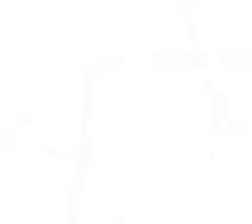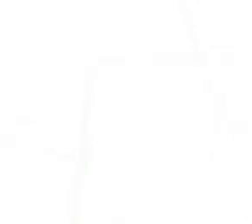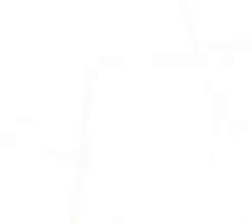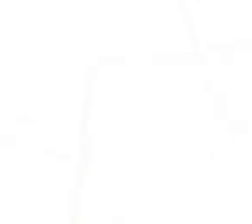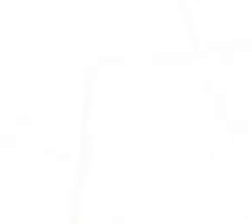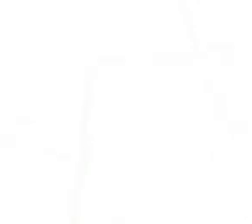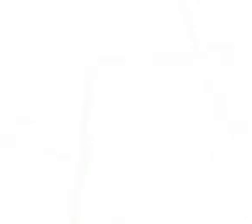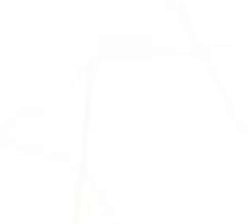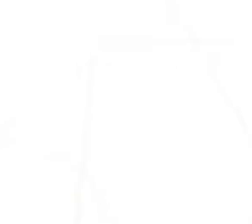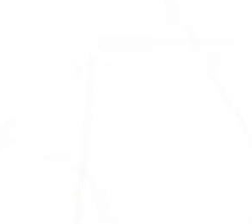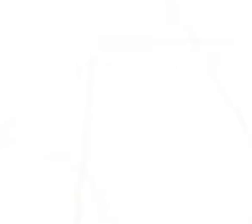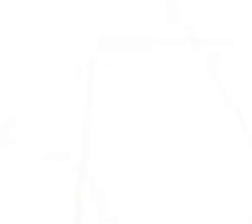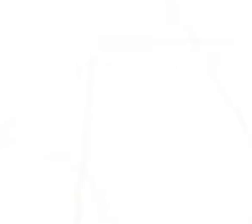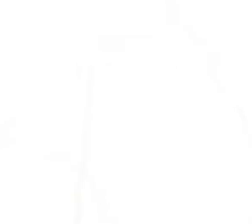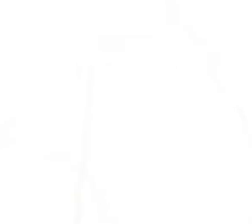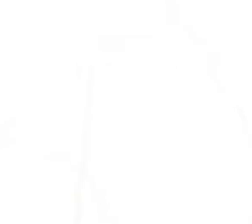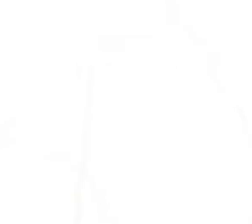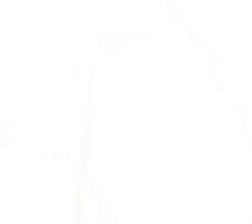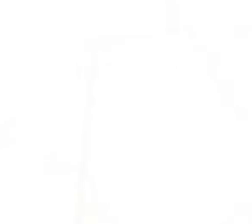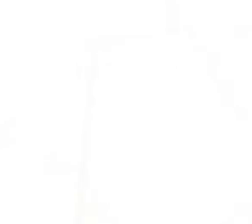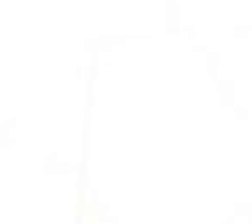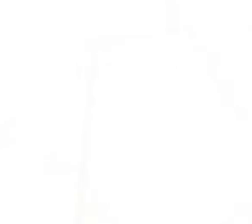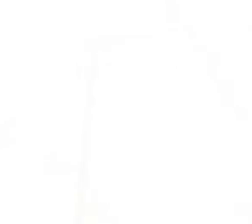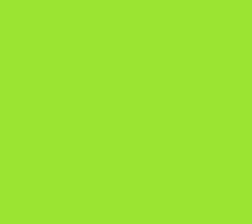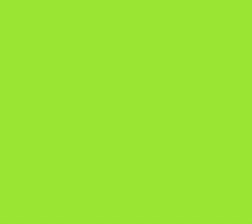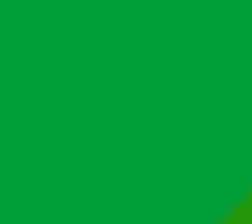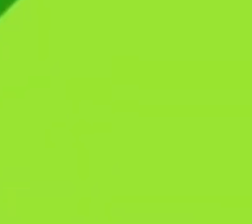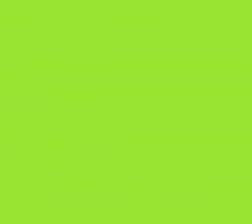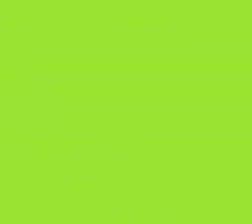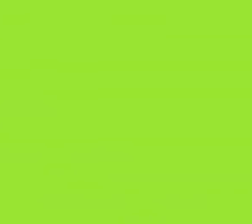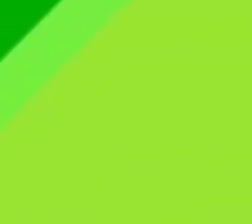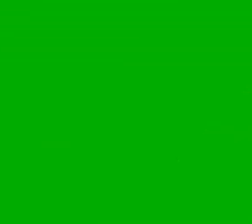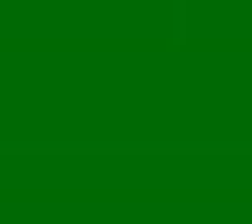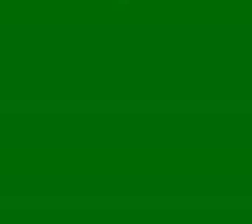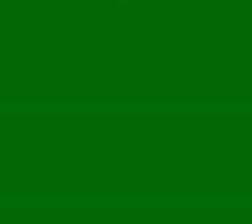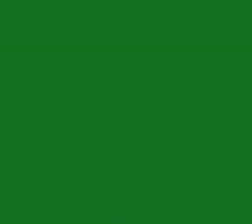Educação à distância, mudando realidades.